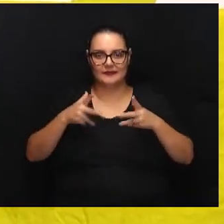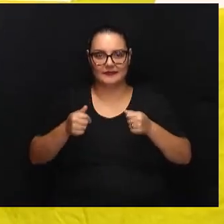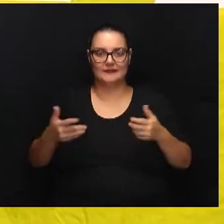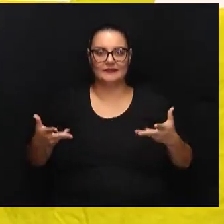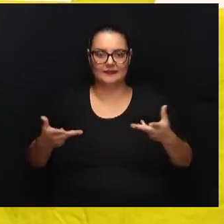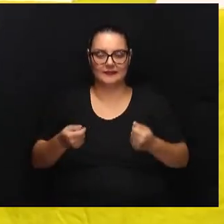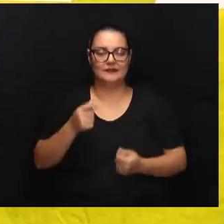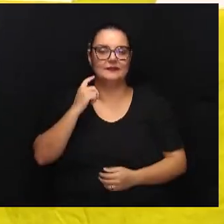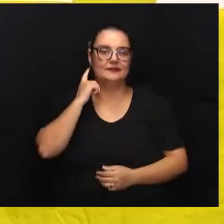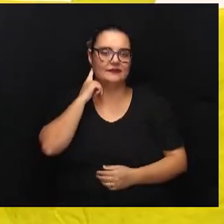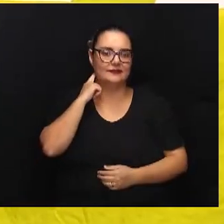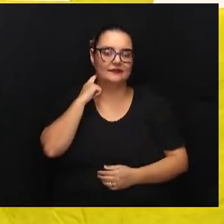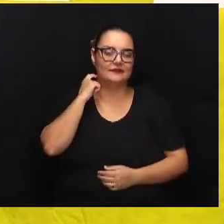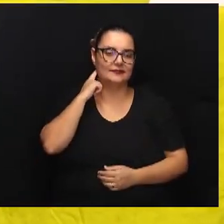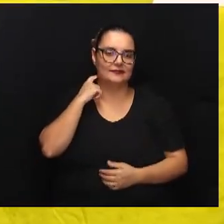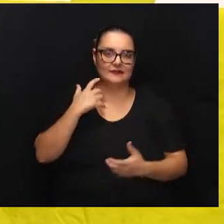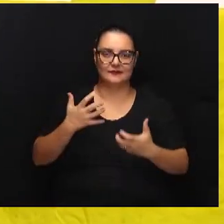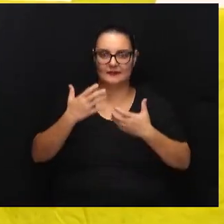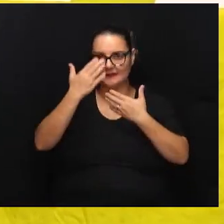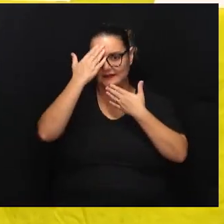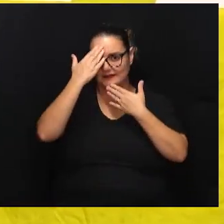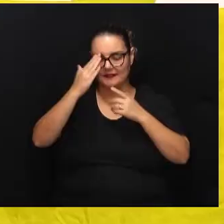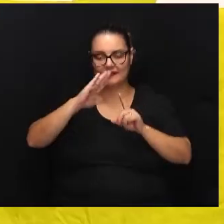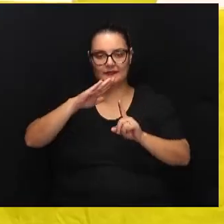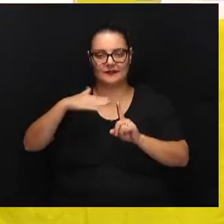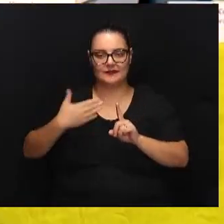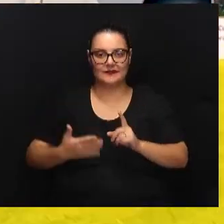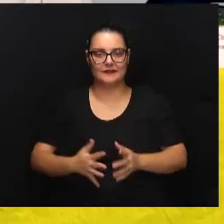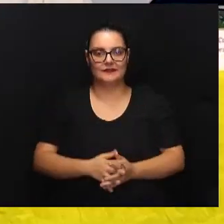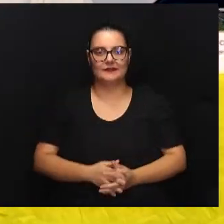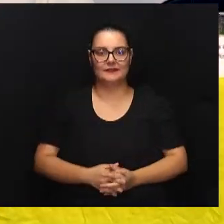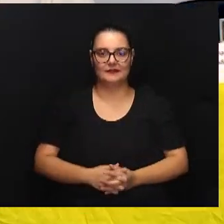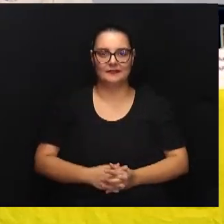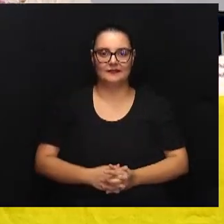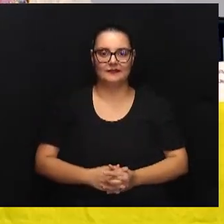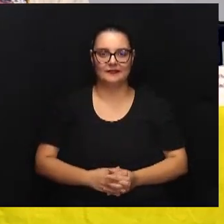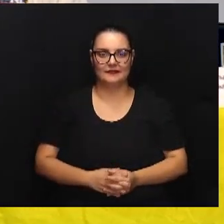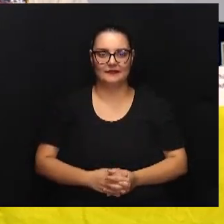Boa noite a todos, todas e todes. Quero agradecer a homenagem,